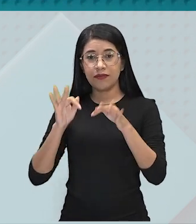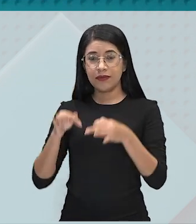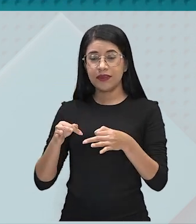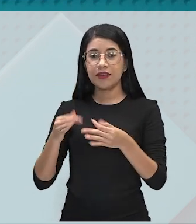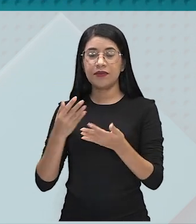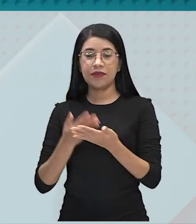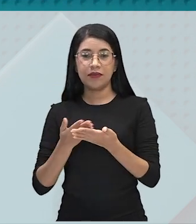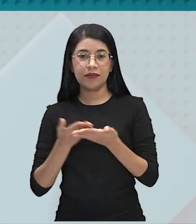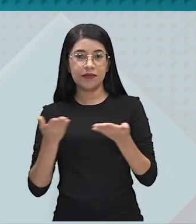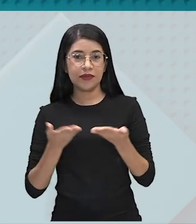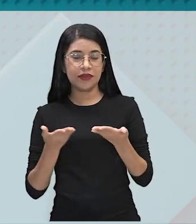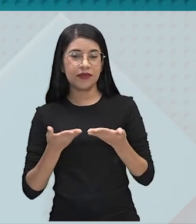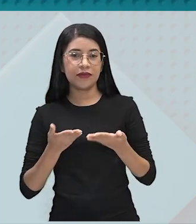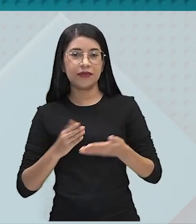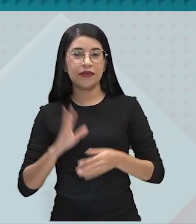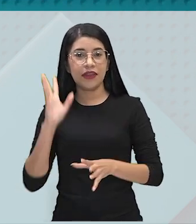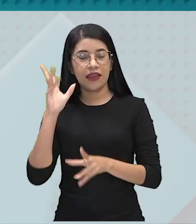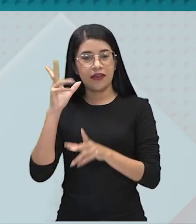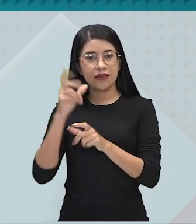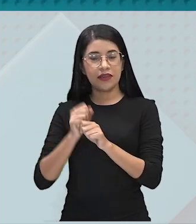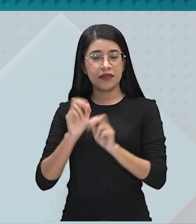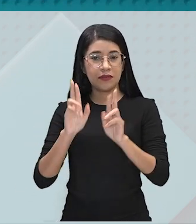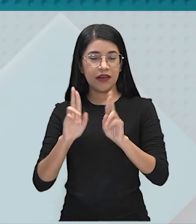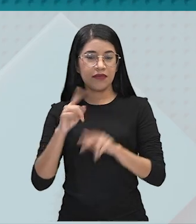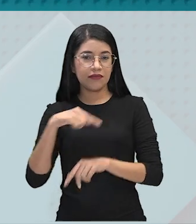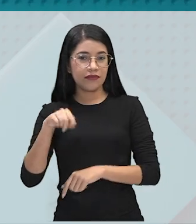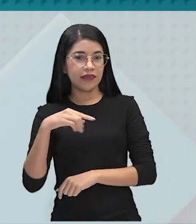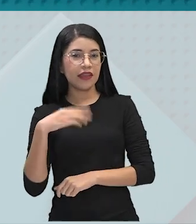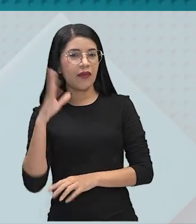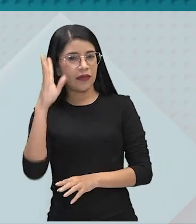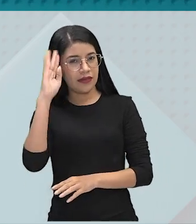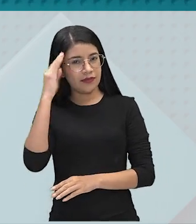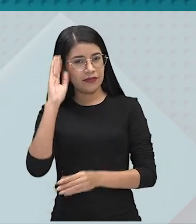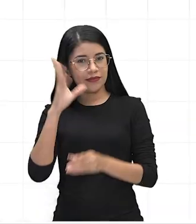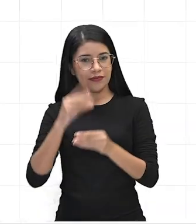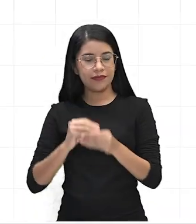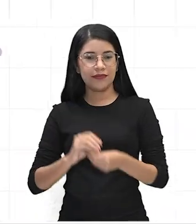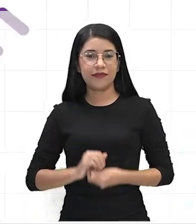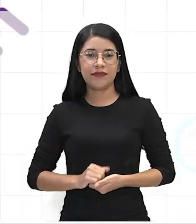Vou finalizando agora a nossa revisão. Eu espero que vocês tenham compreendido.